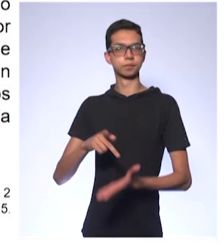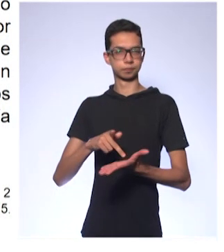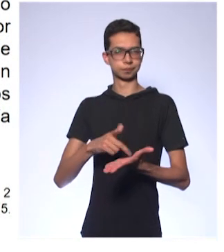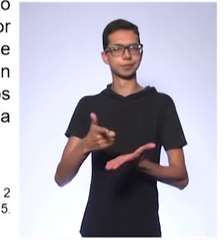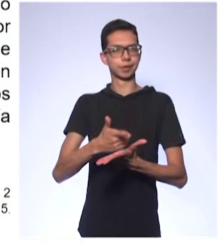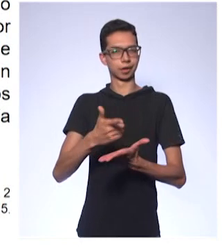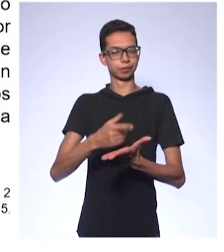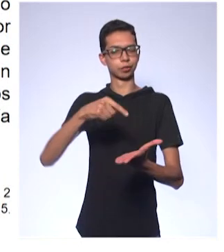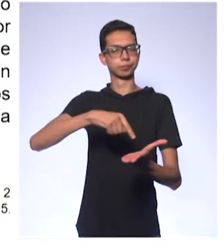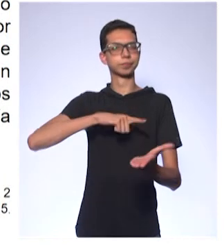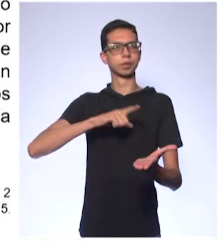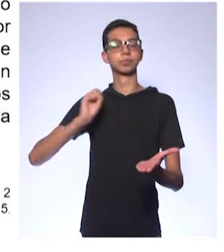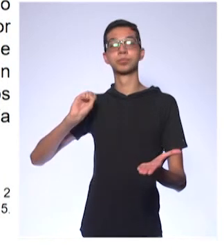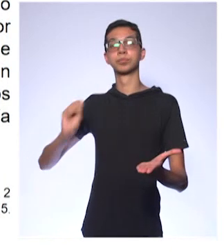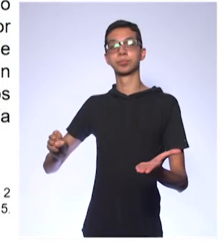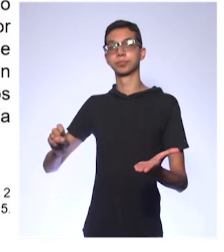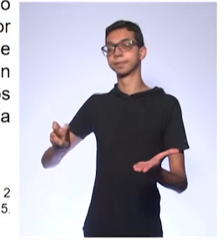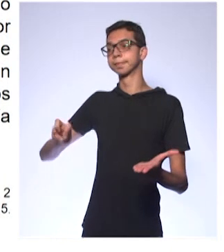foi assassinado.